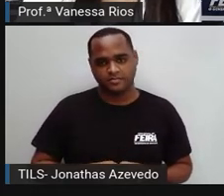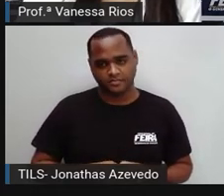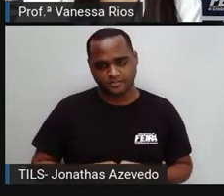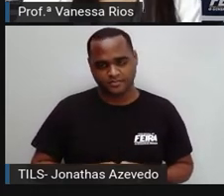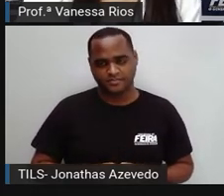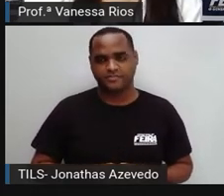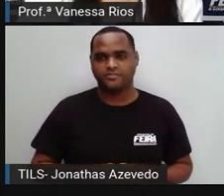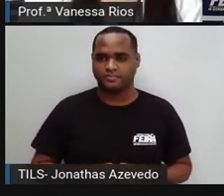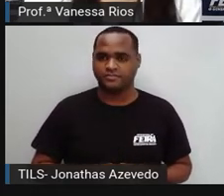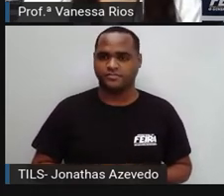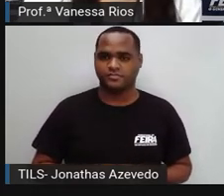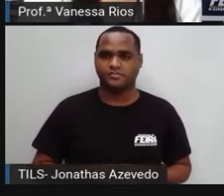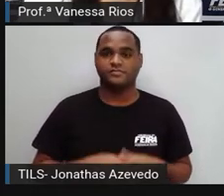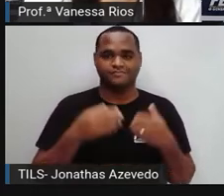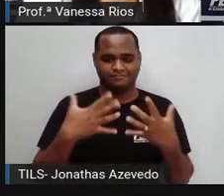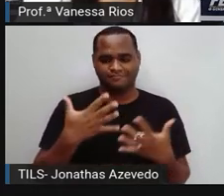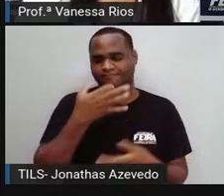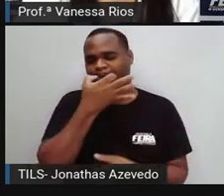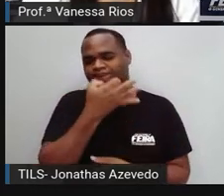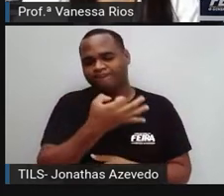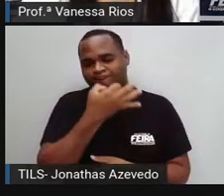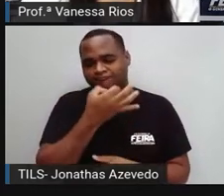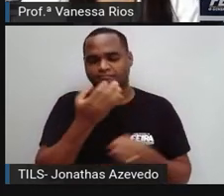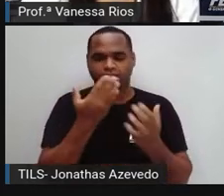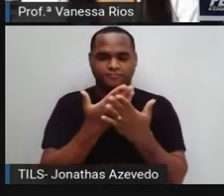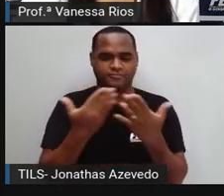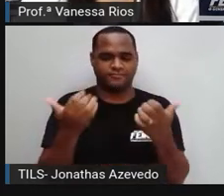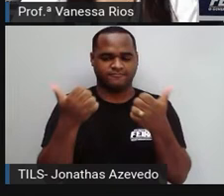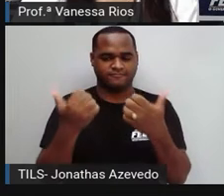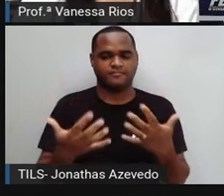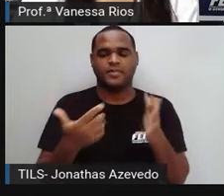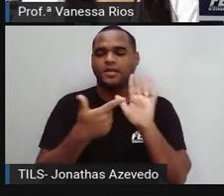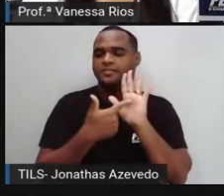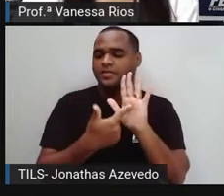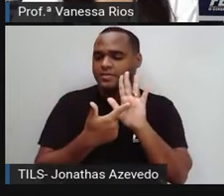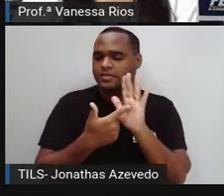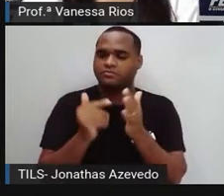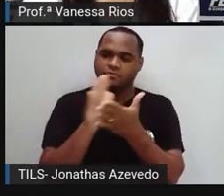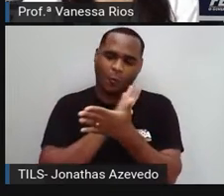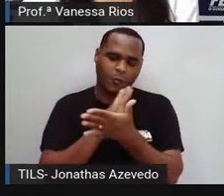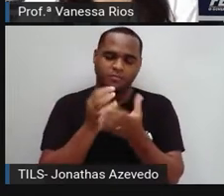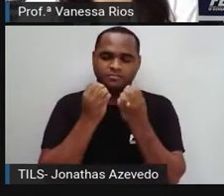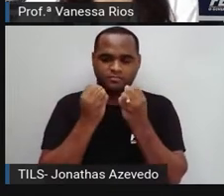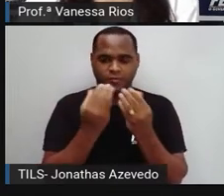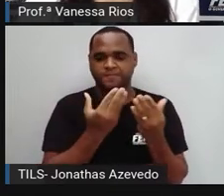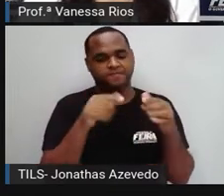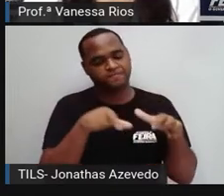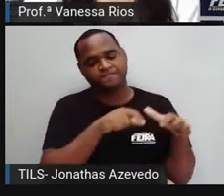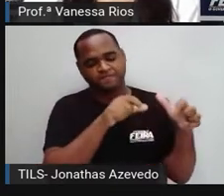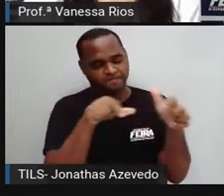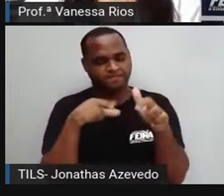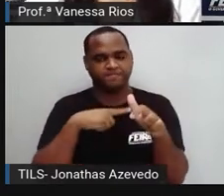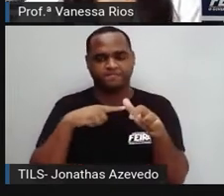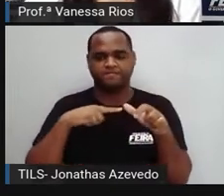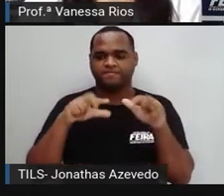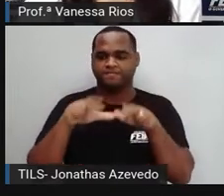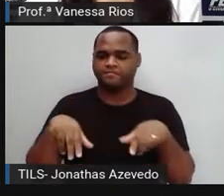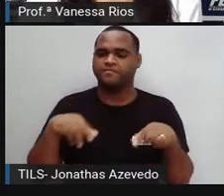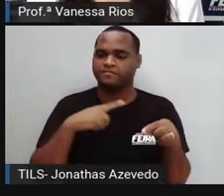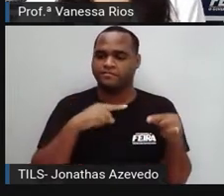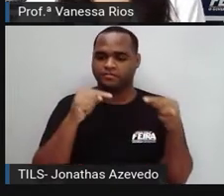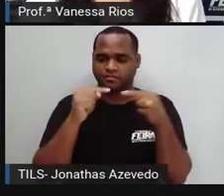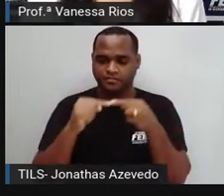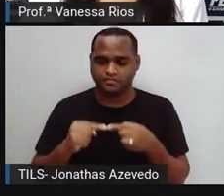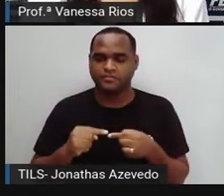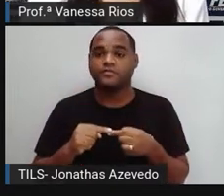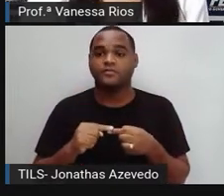E aí vamos então para as dicas. Olhem só, a prova vai apresentar alguns, né, dos locais aí que mais se